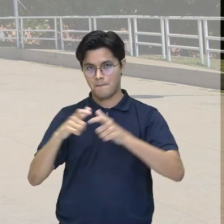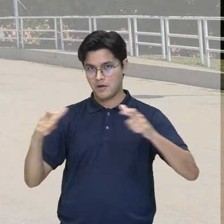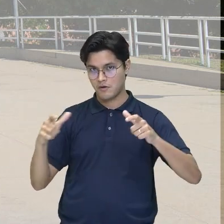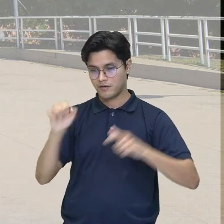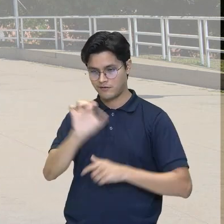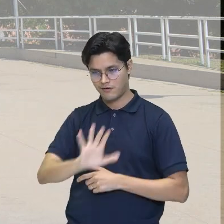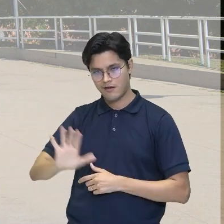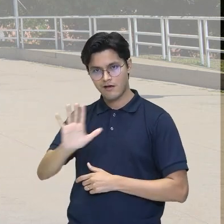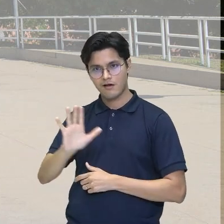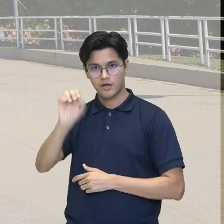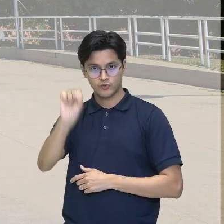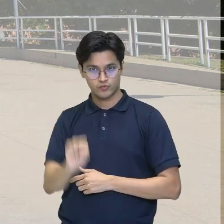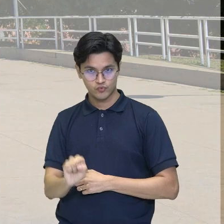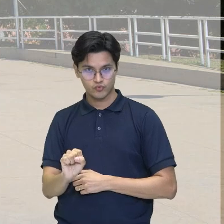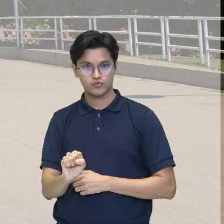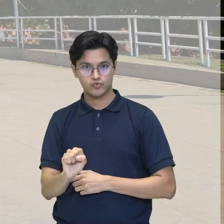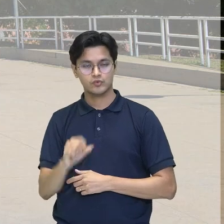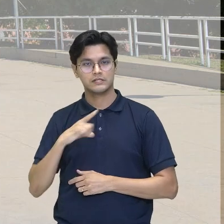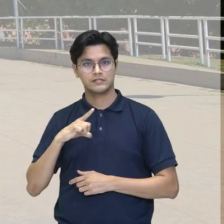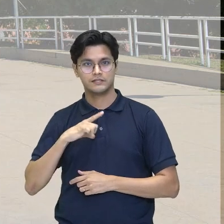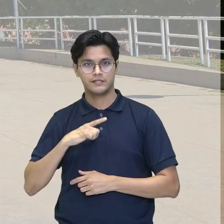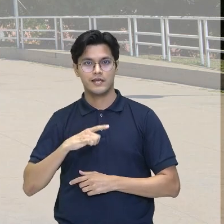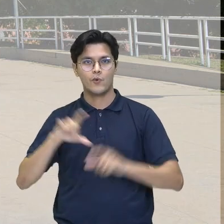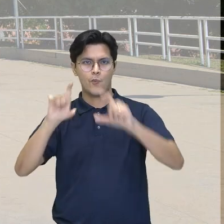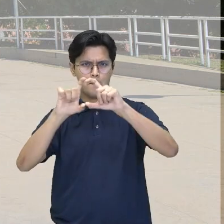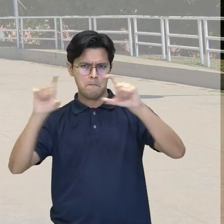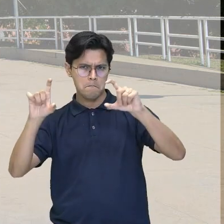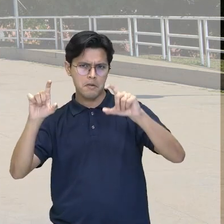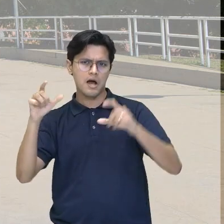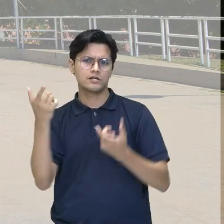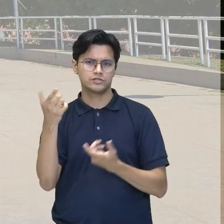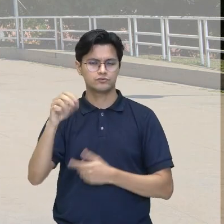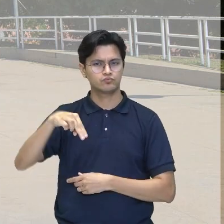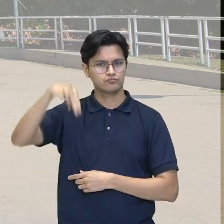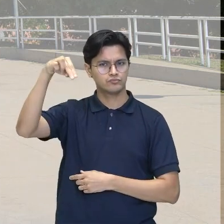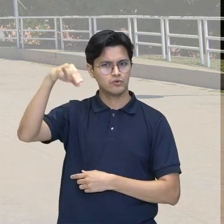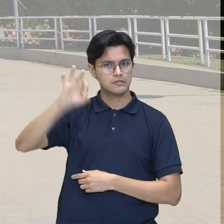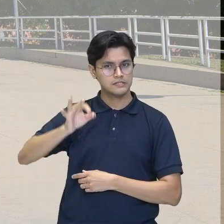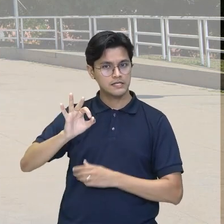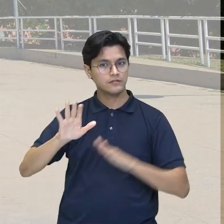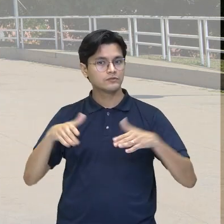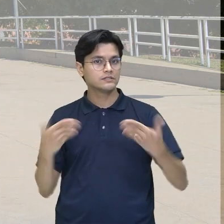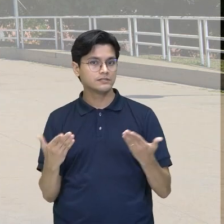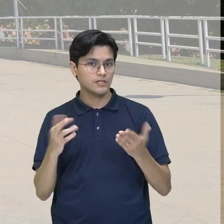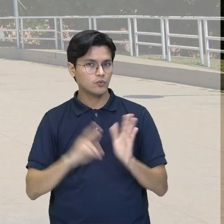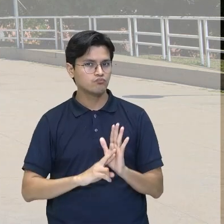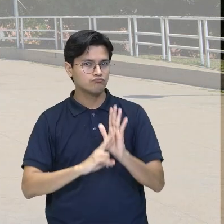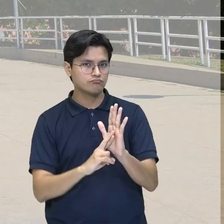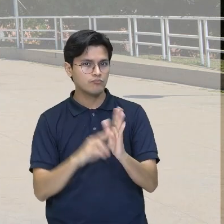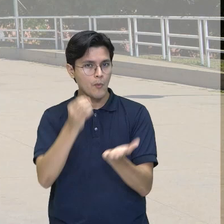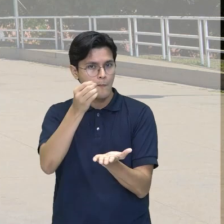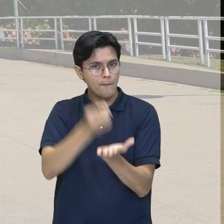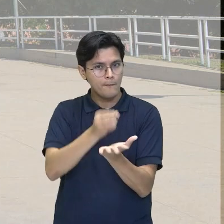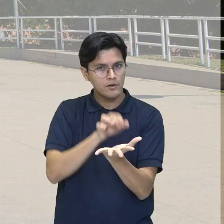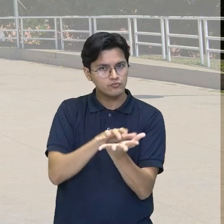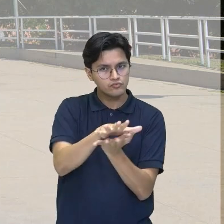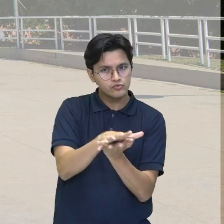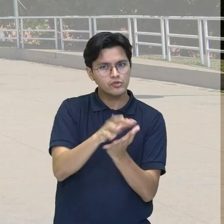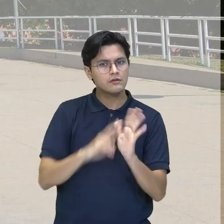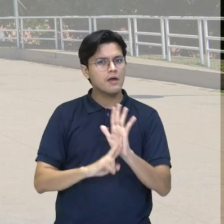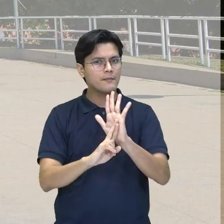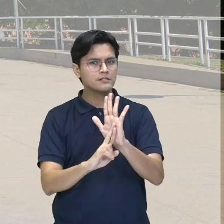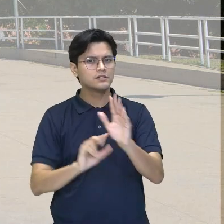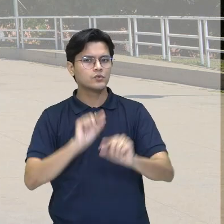está no hemisfério norte. Então, o que representa o Marco Zero lá em Macapá?